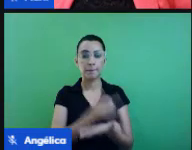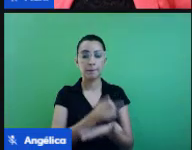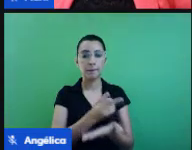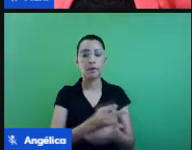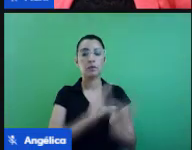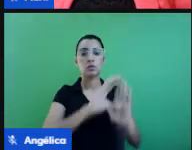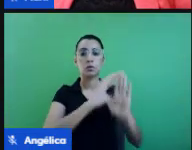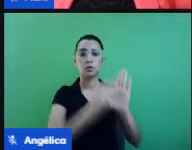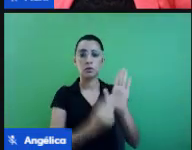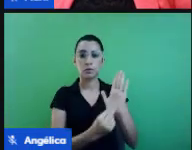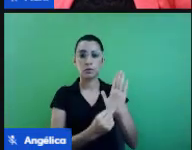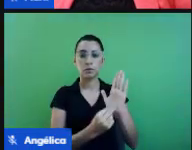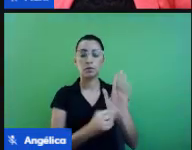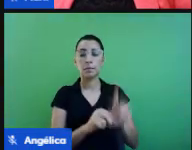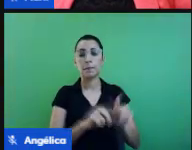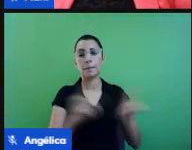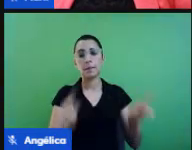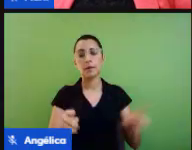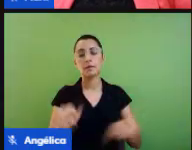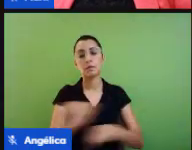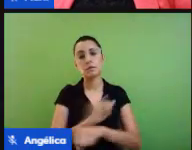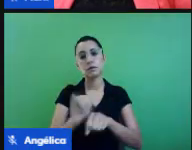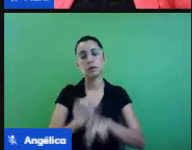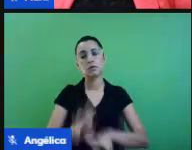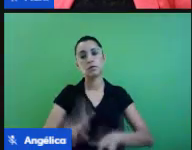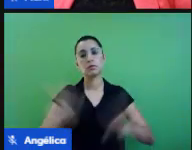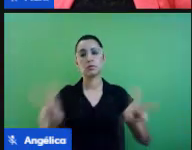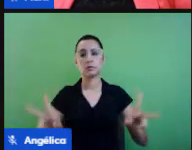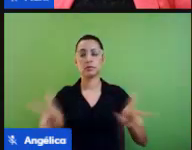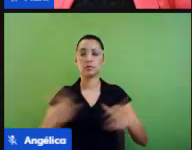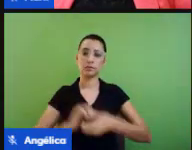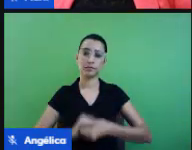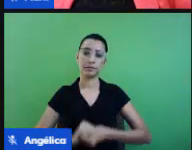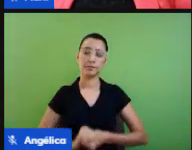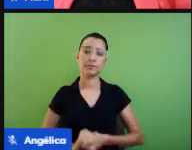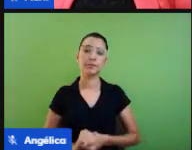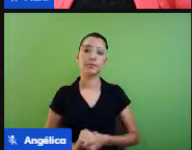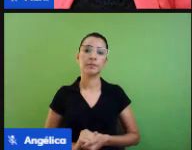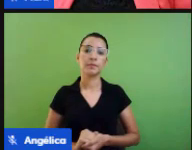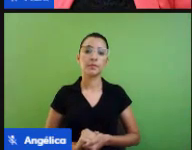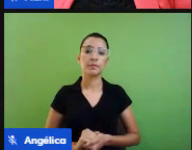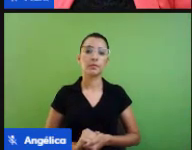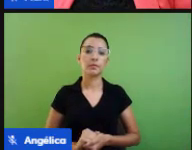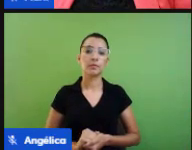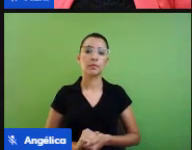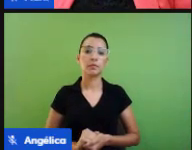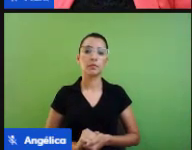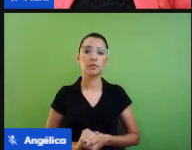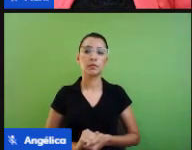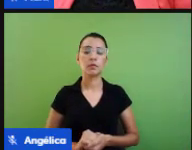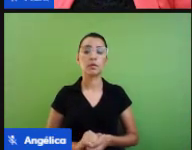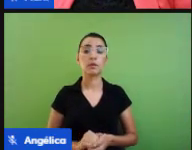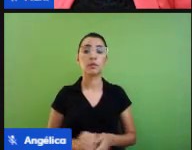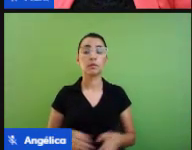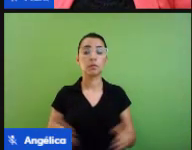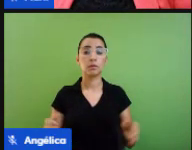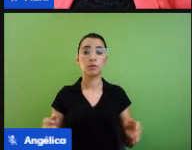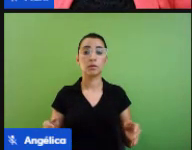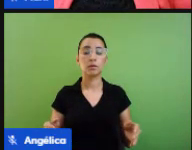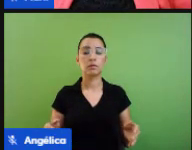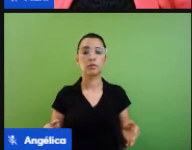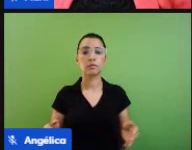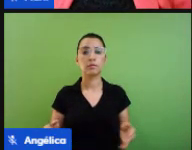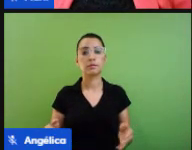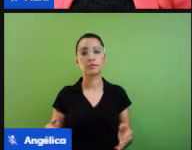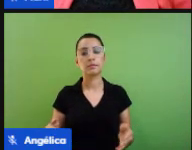em 2 momentos diferentes, ok? Então, agora eu finalizo